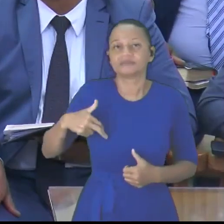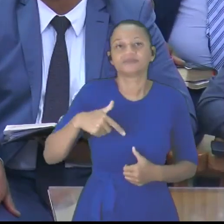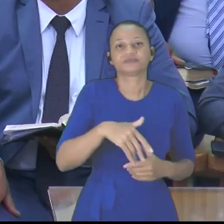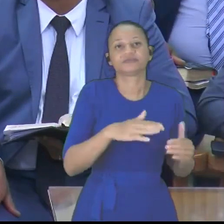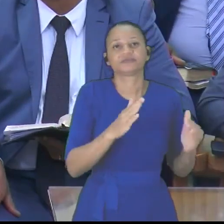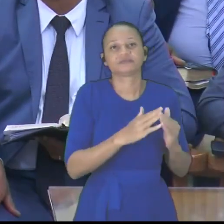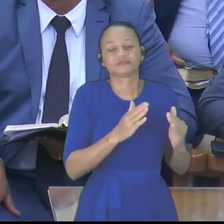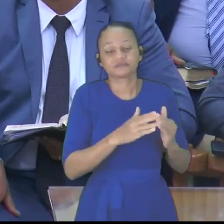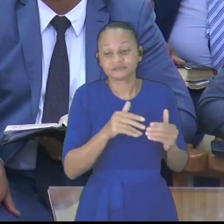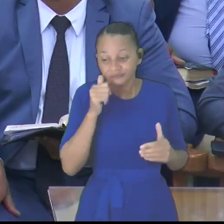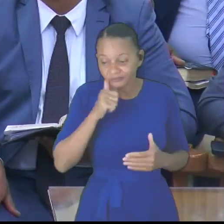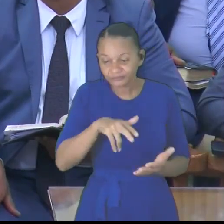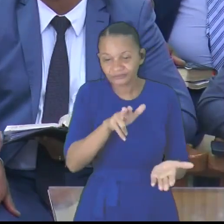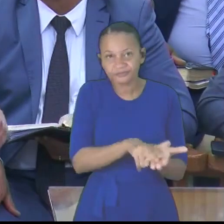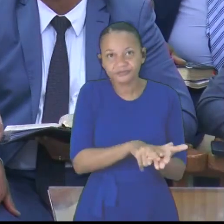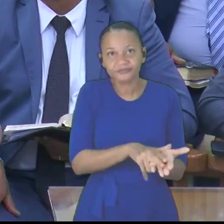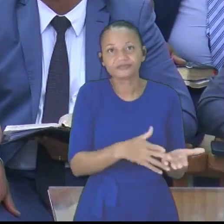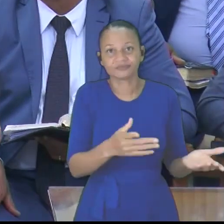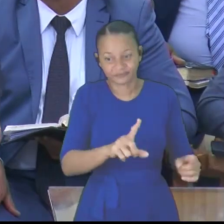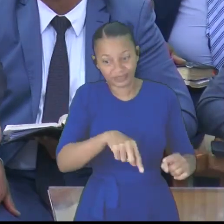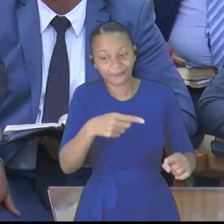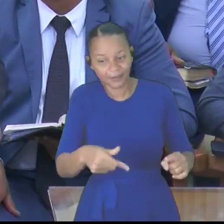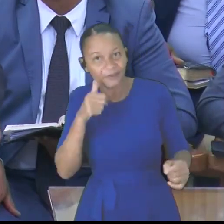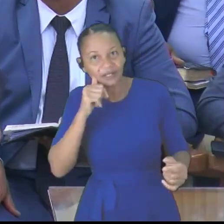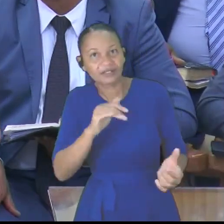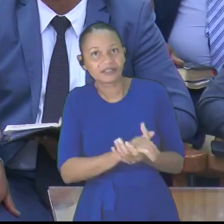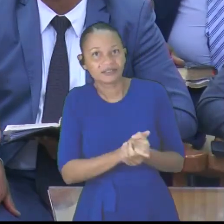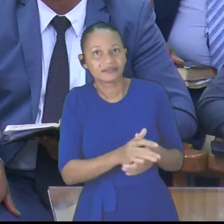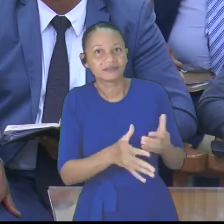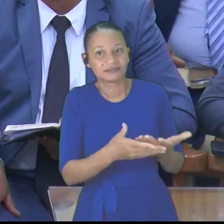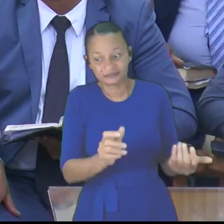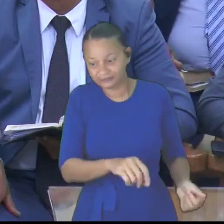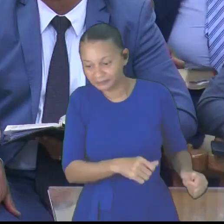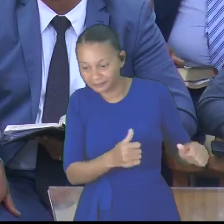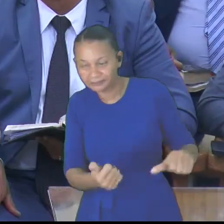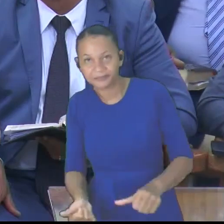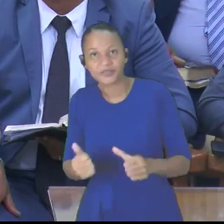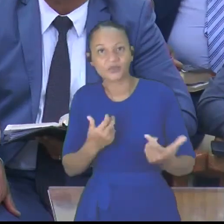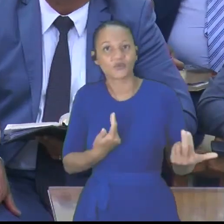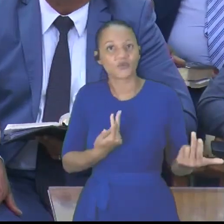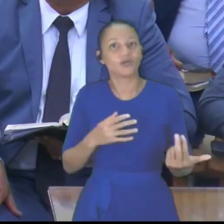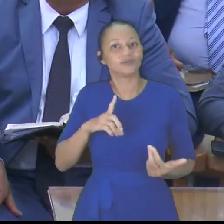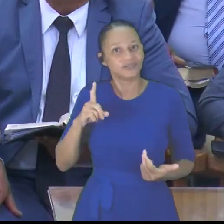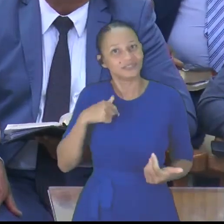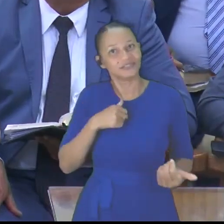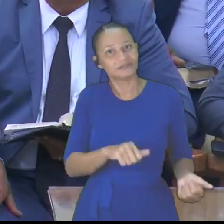em casa, a mulher estava deitada. Depois ela foi crente. Esse povo se batizou no mesmo dia que eu me batizei.